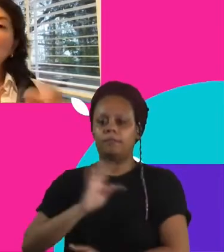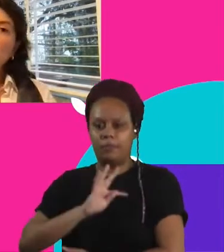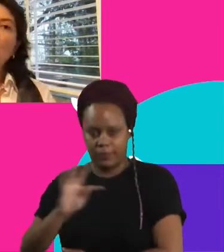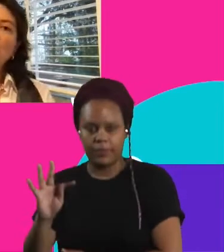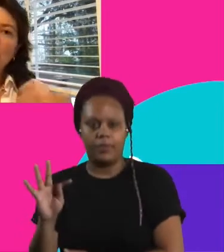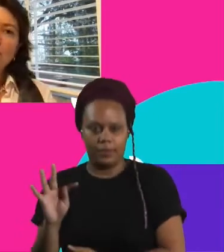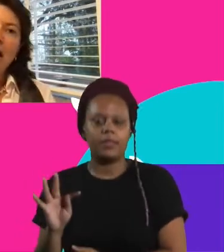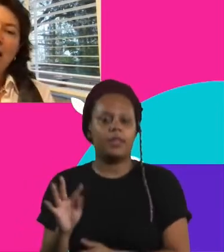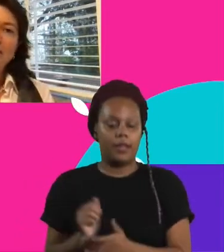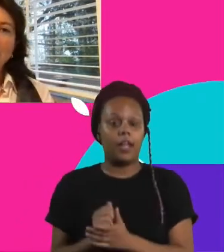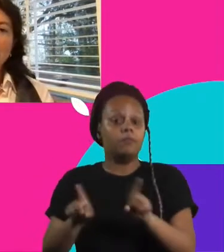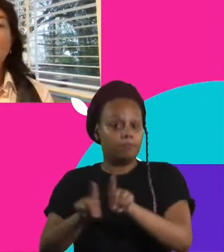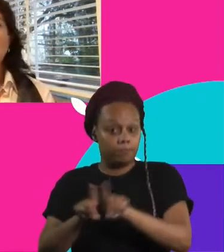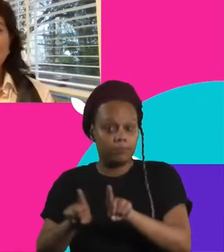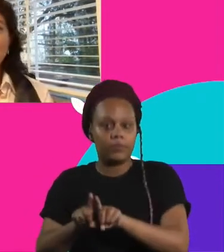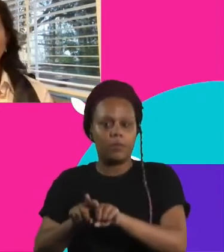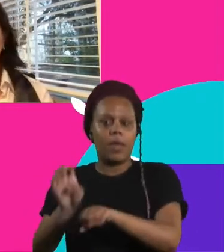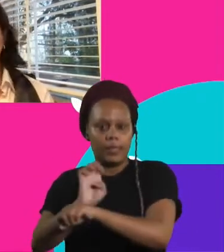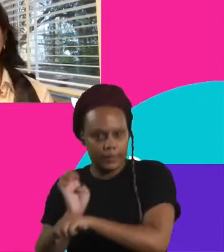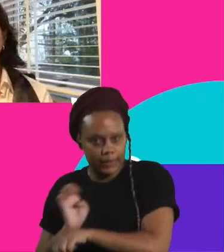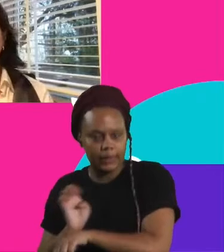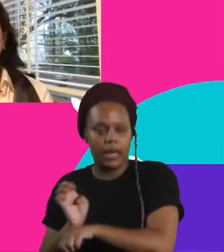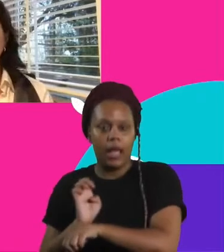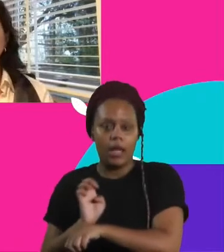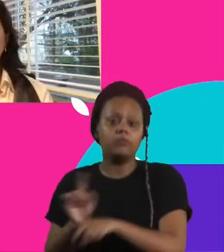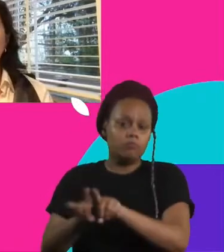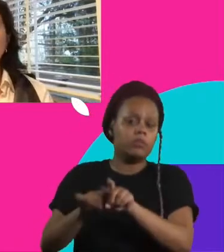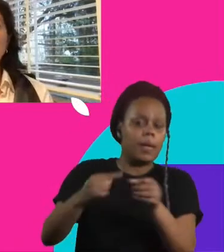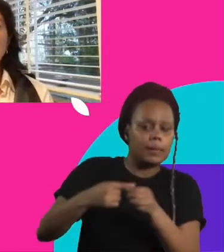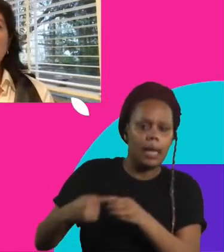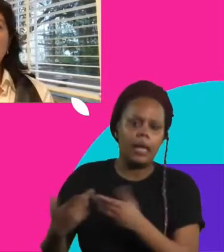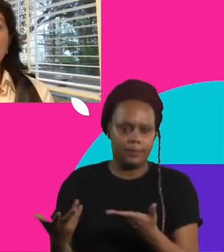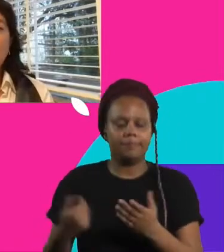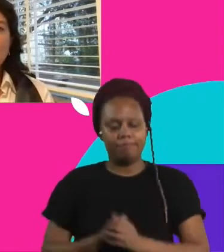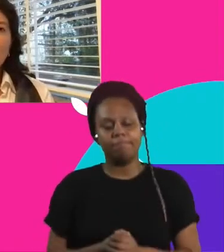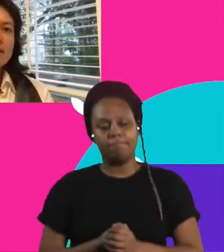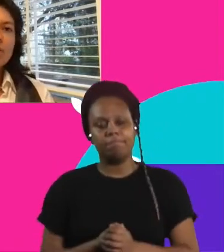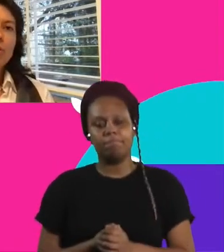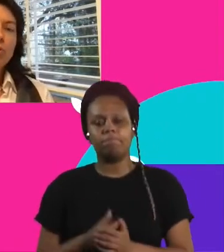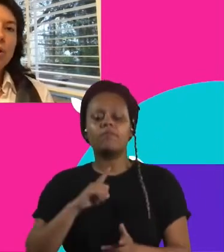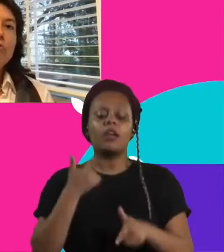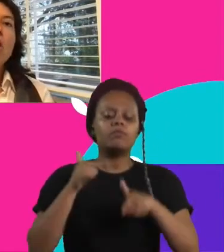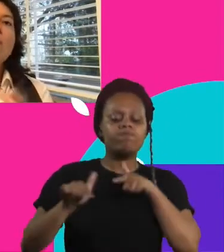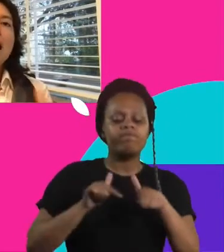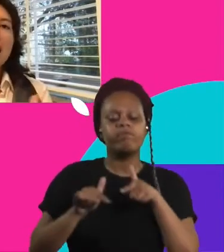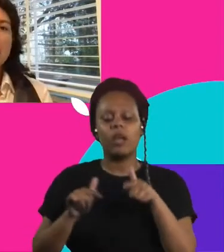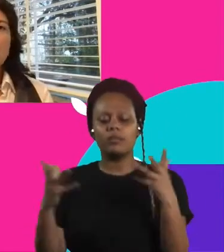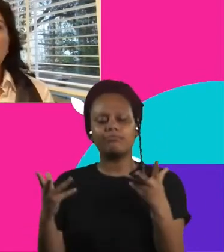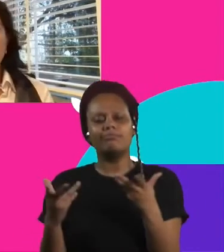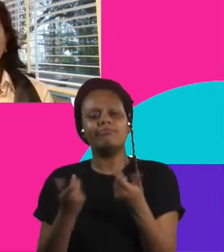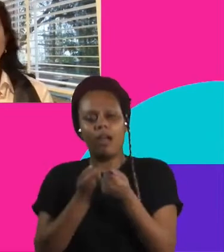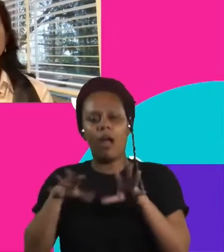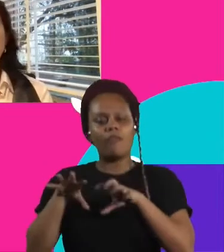a gente tem escolas estaduais e algumas até municipais, fazendo um trabalho muito interessante e muito rico em